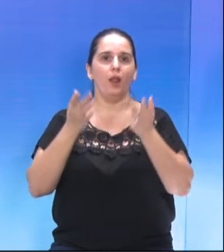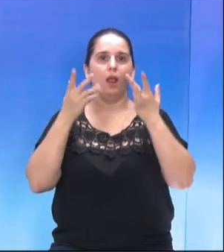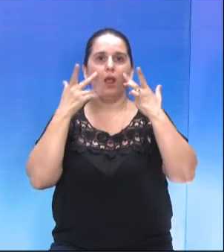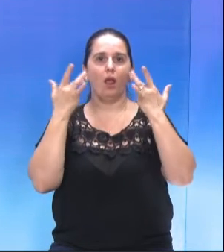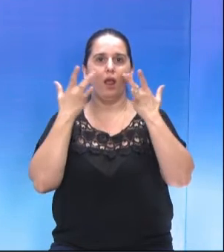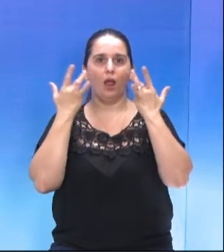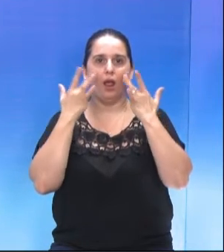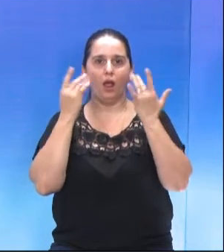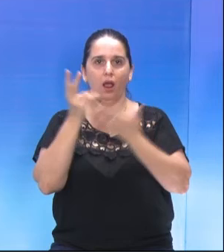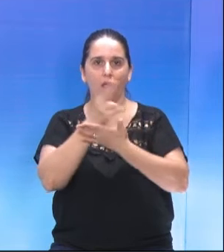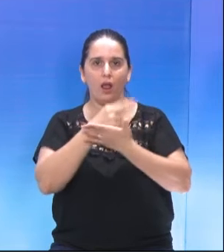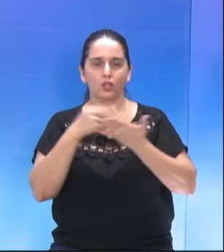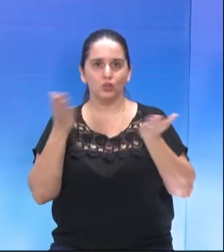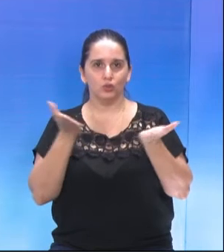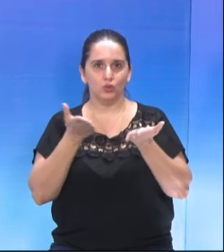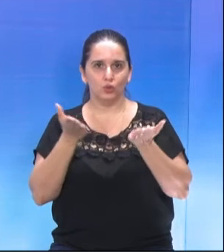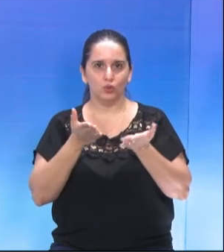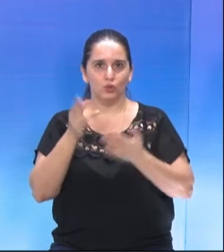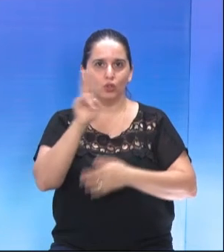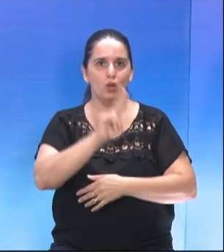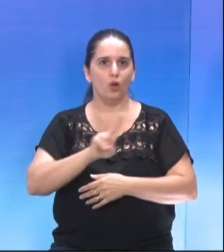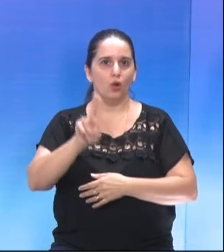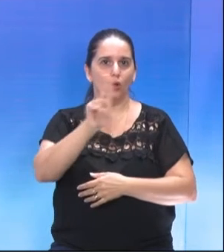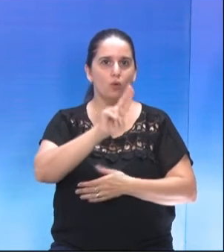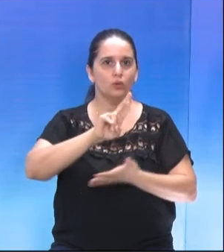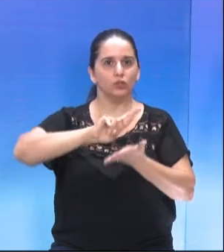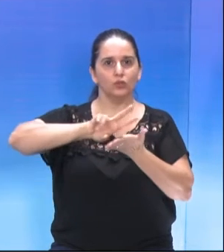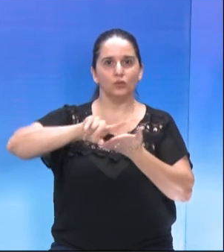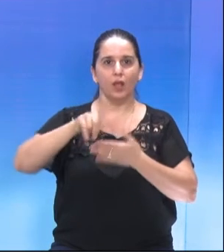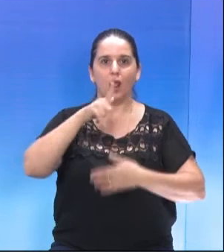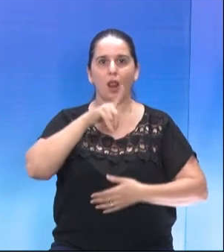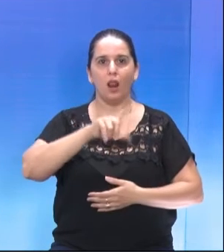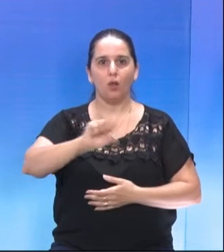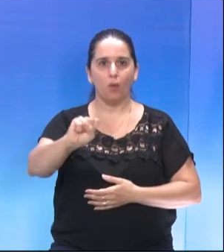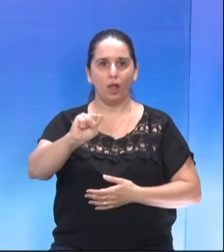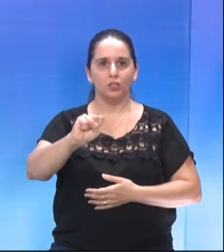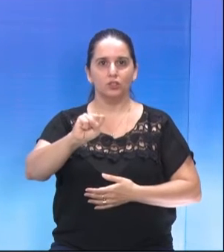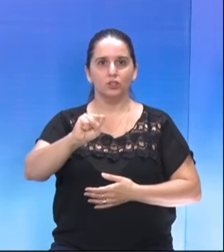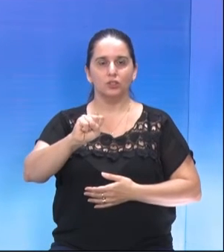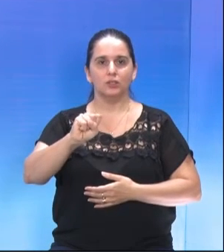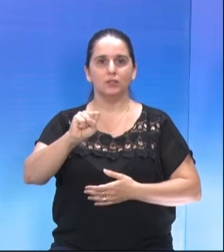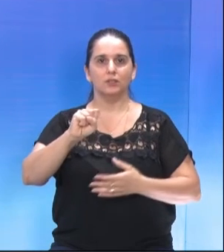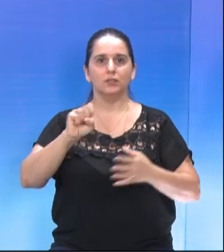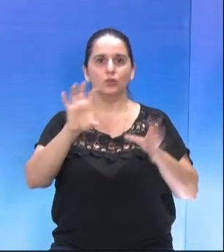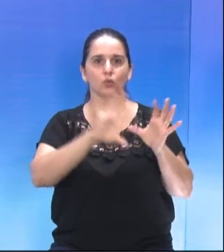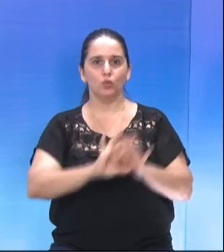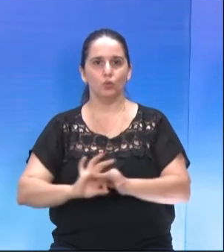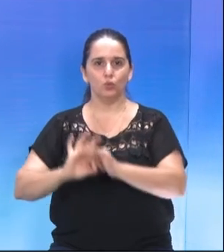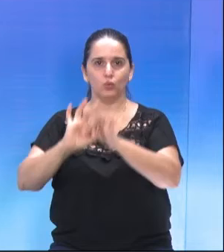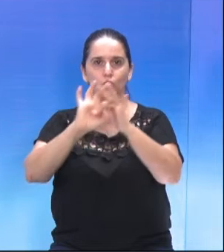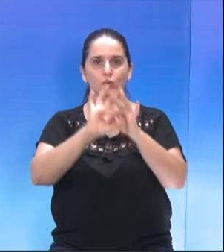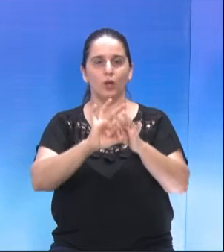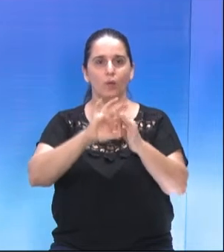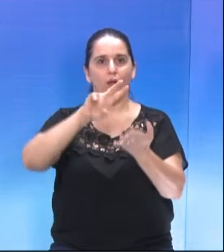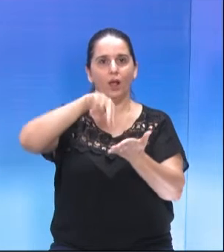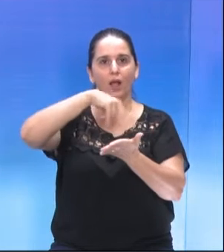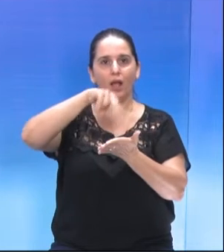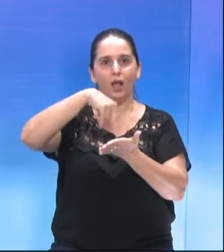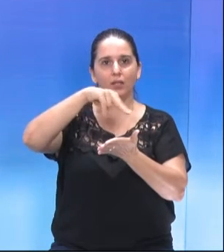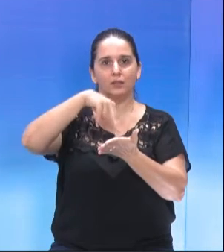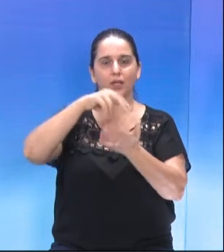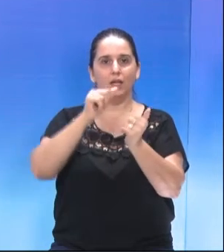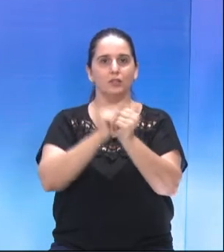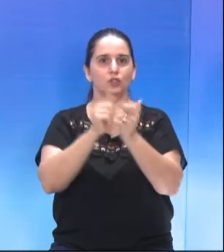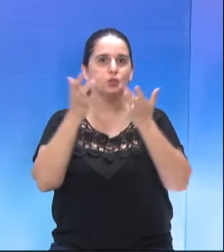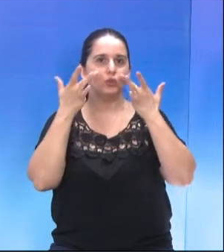arte contemporânea é a utilização de diversas linguagens da arte em união. Por exemplo, a dança, junto